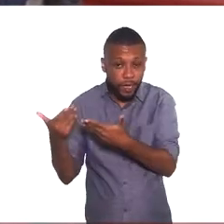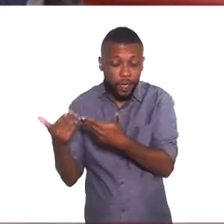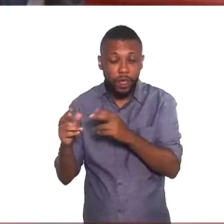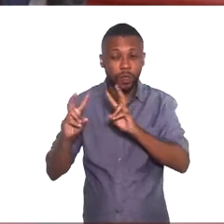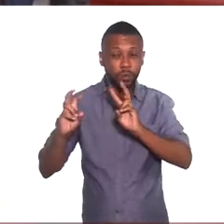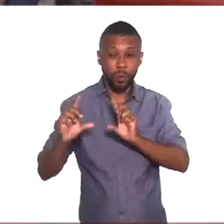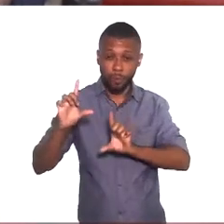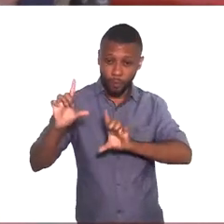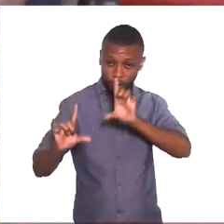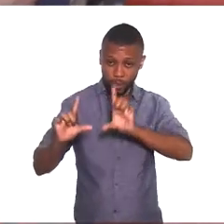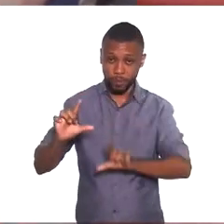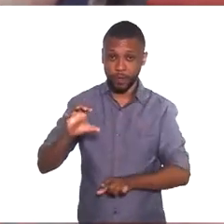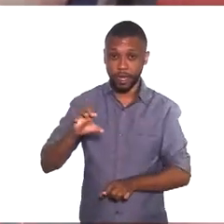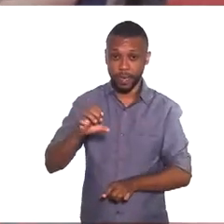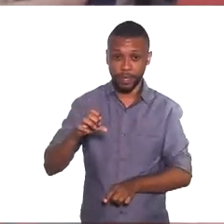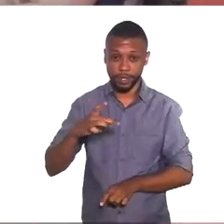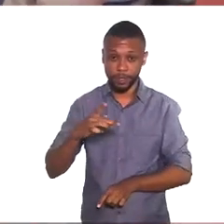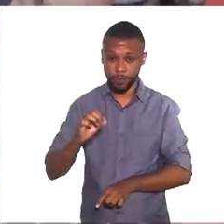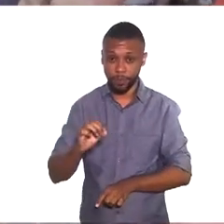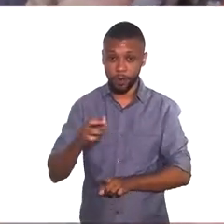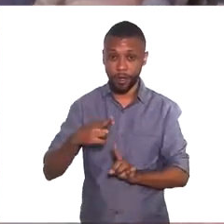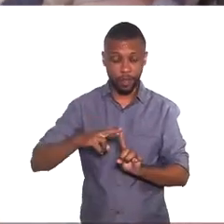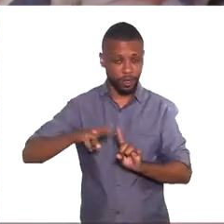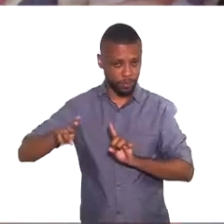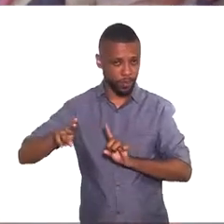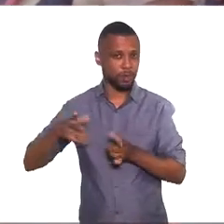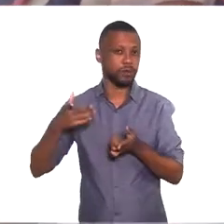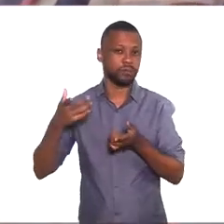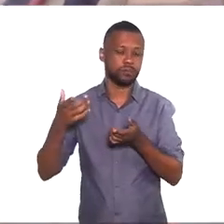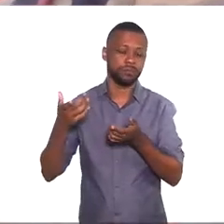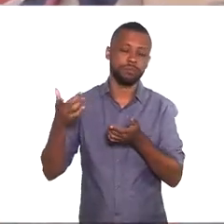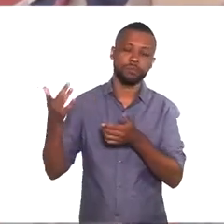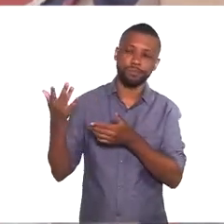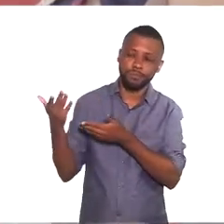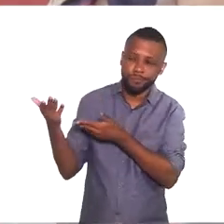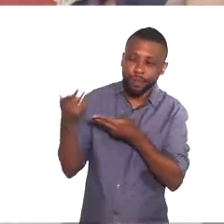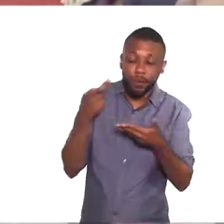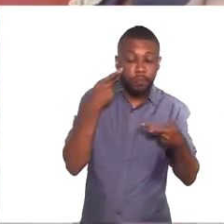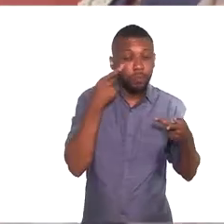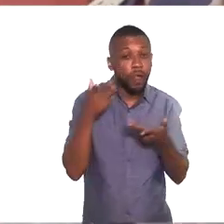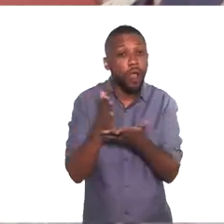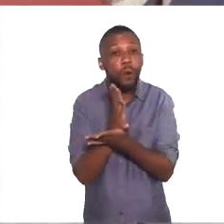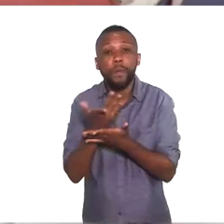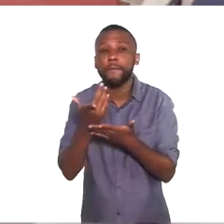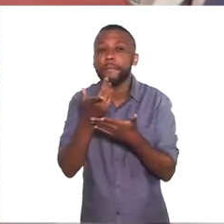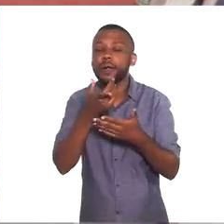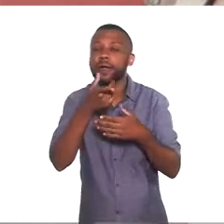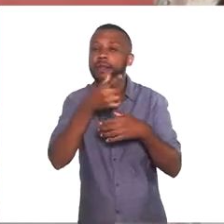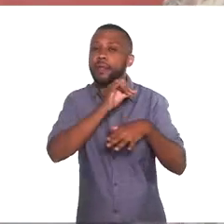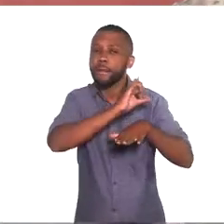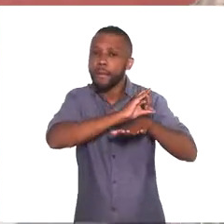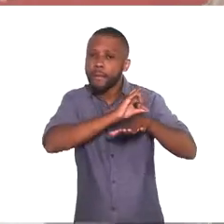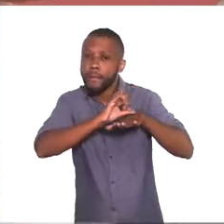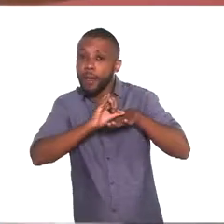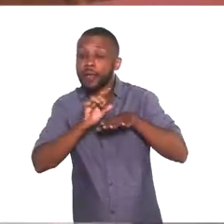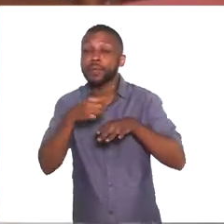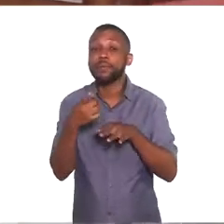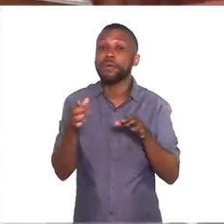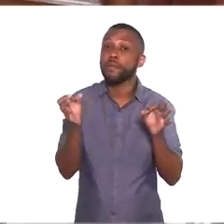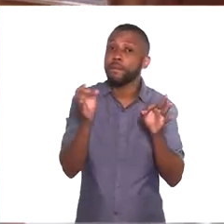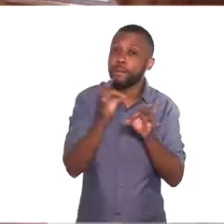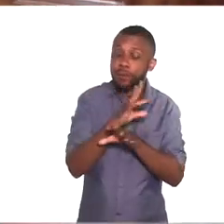que veio falar comigo sobre a expo religião nos levou para participar também de algumas Exposições nesse